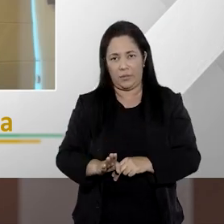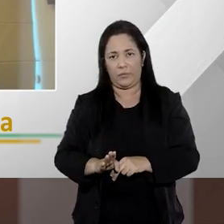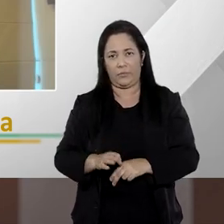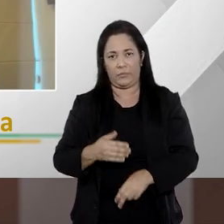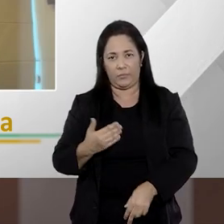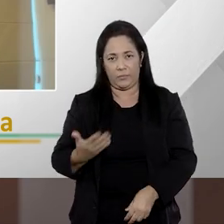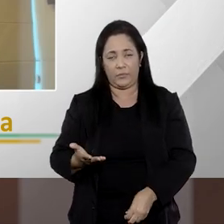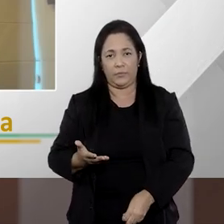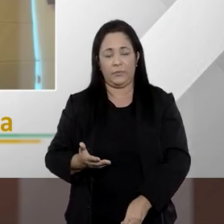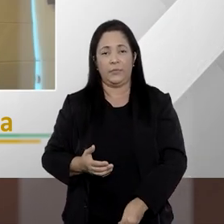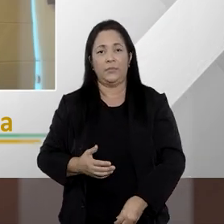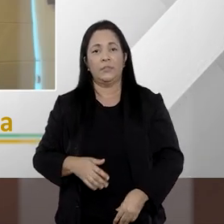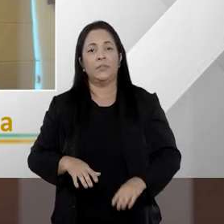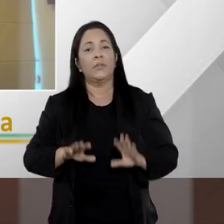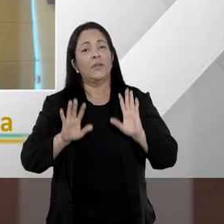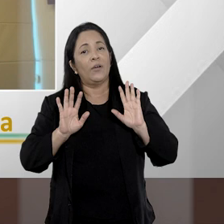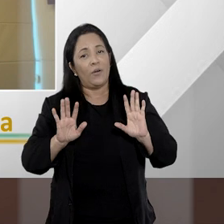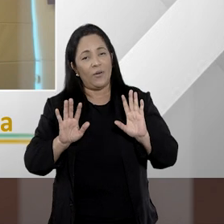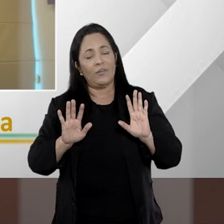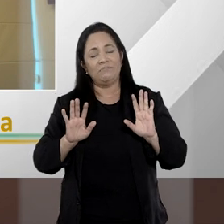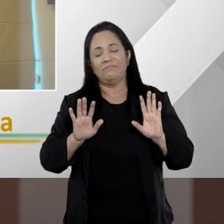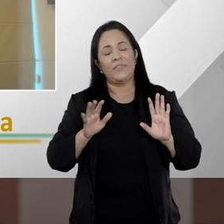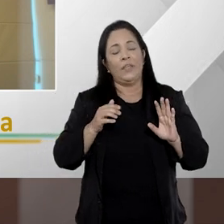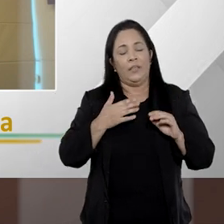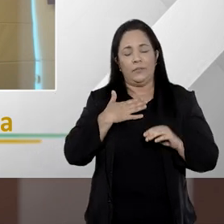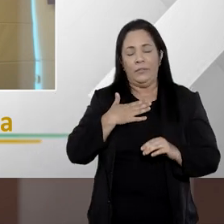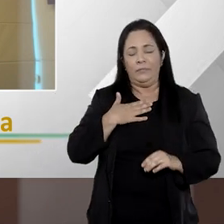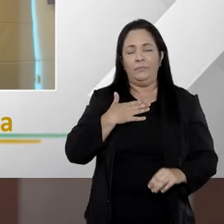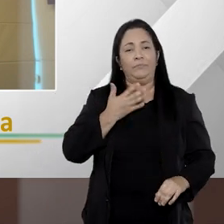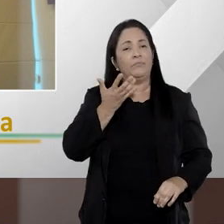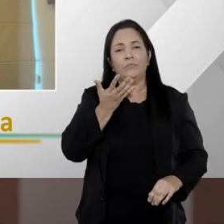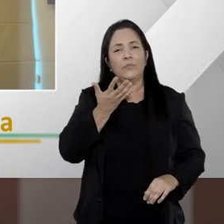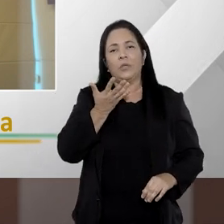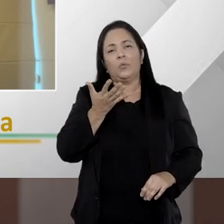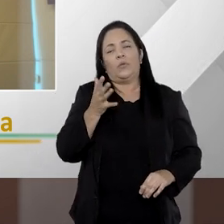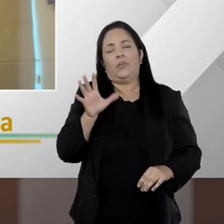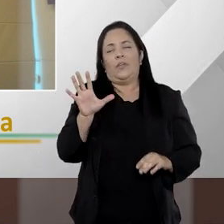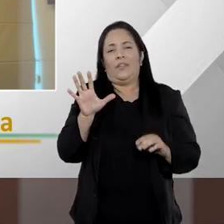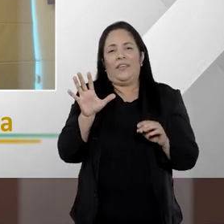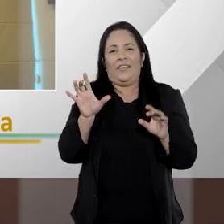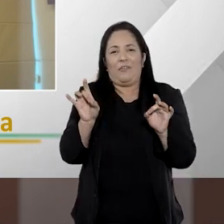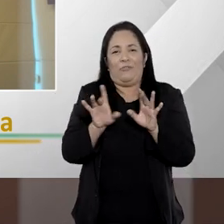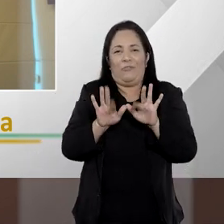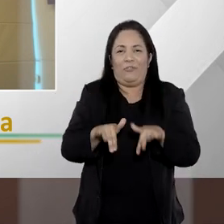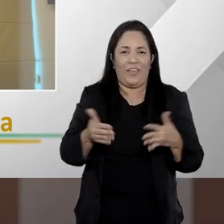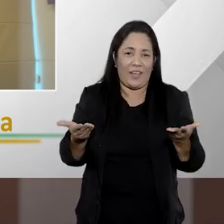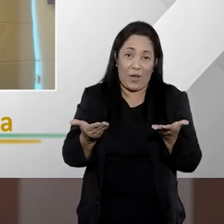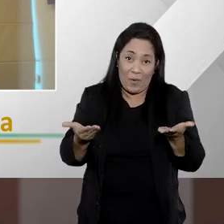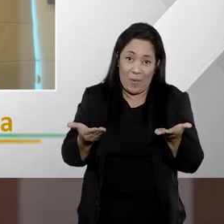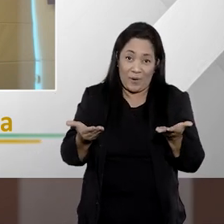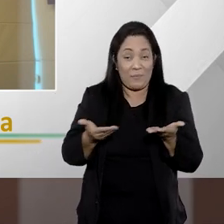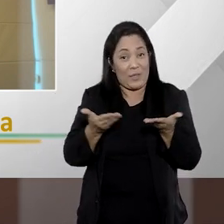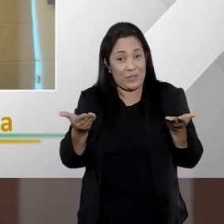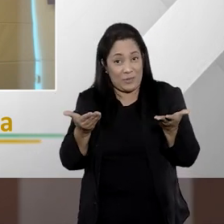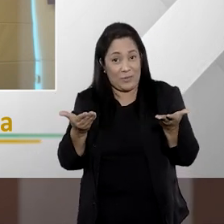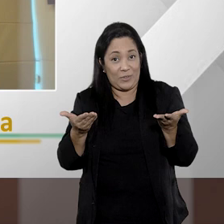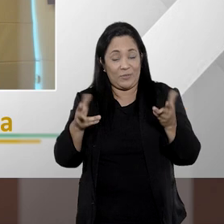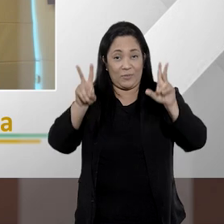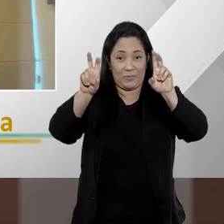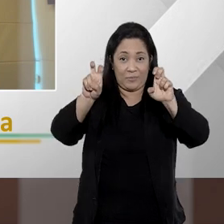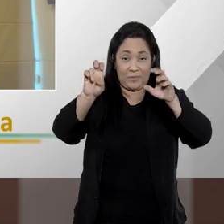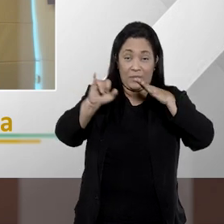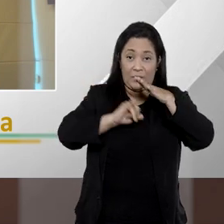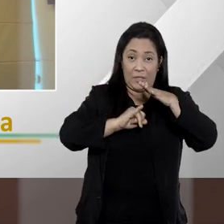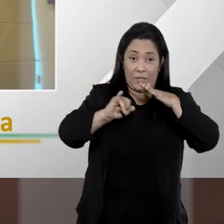Ok, gente, eu juro que eu não queria sair nem acabar essa aula, mas é o jeito, né? Esse foi o Entender Direito de hoje sobre